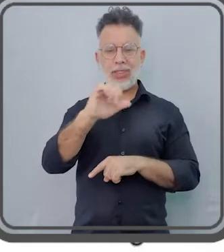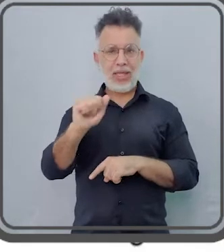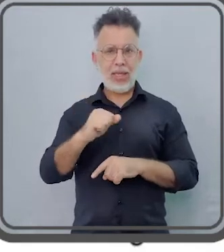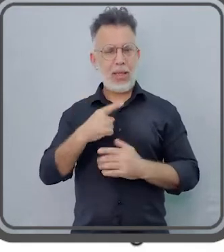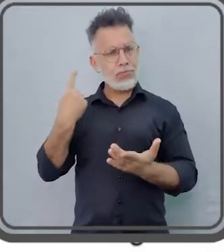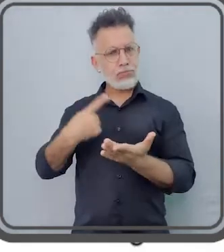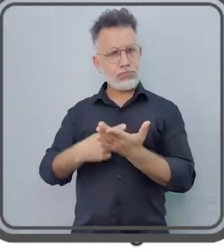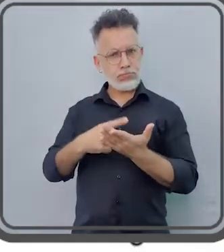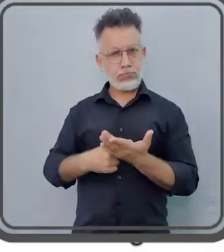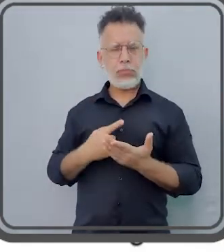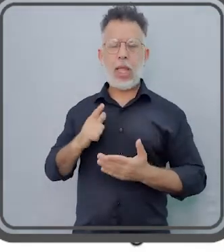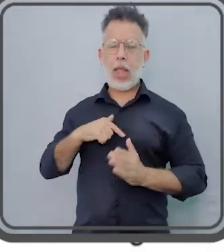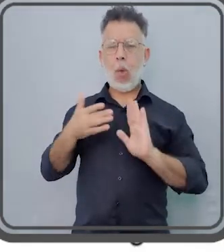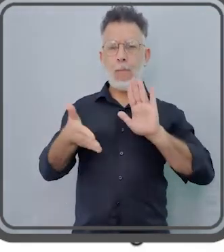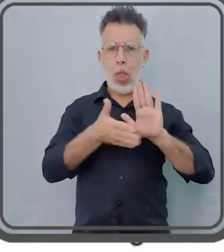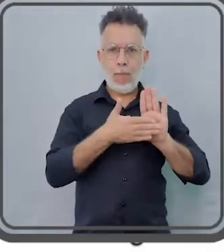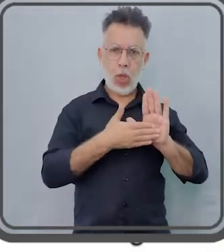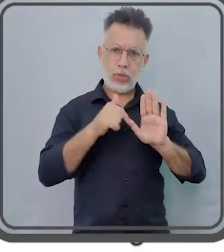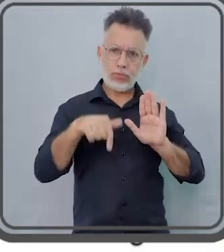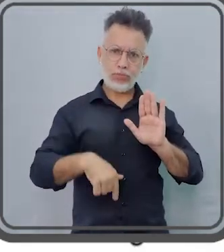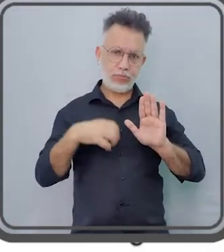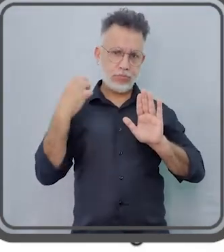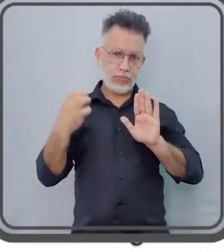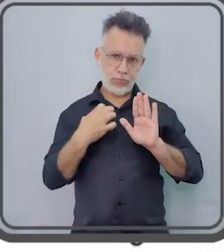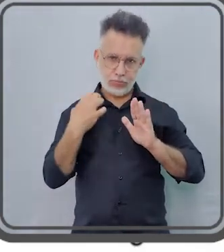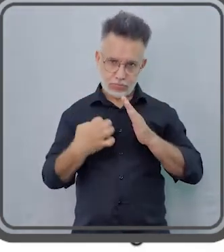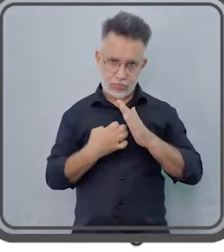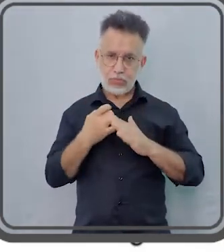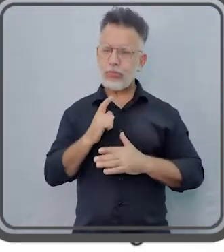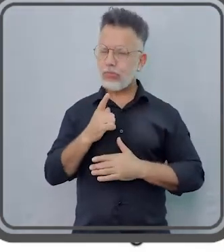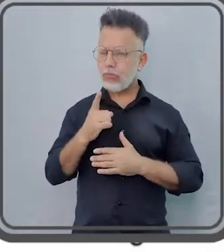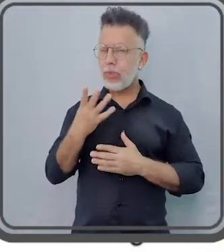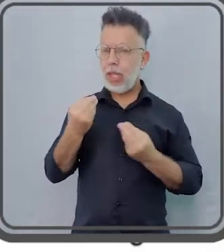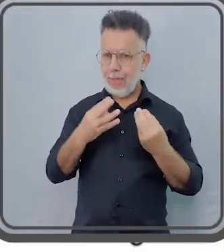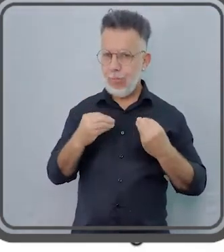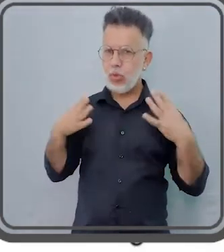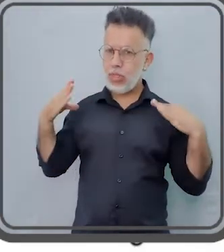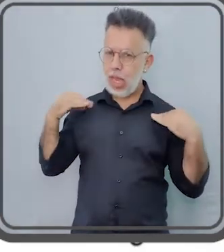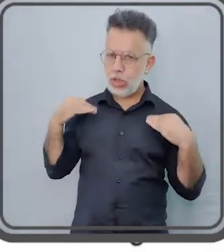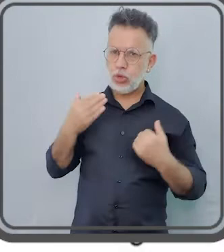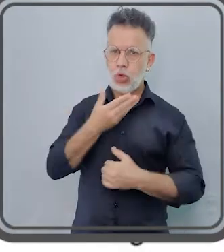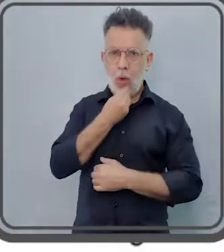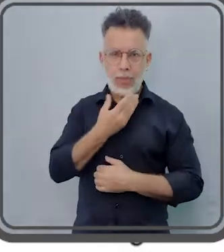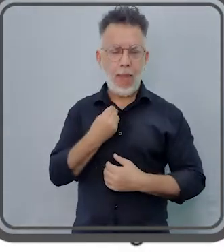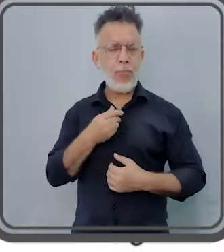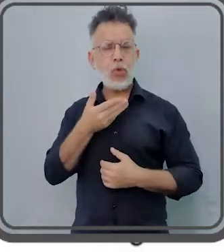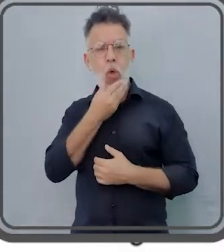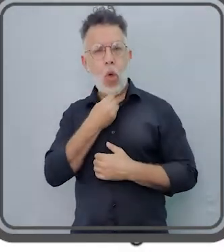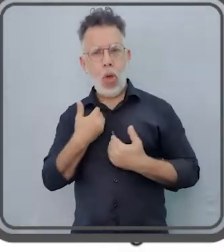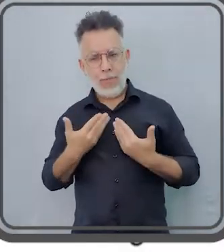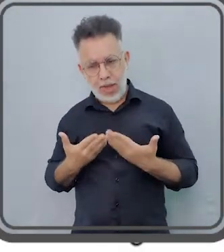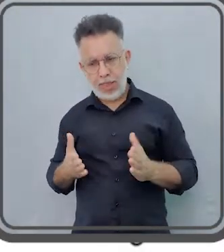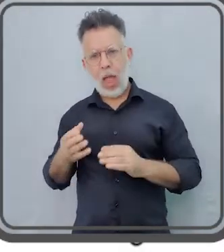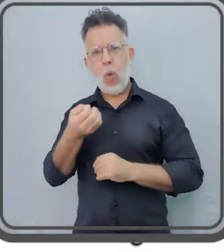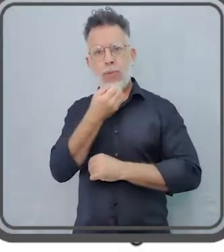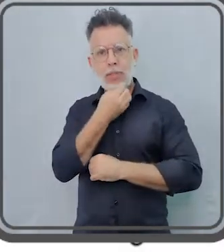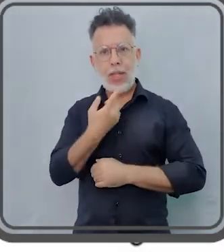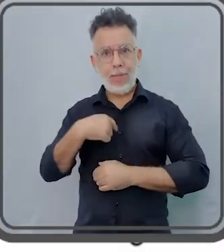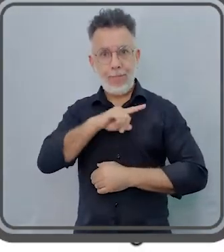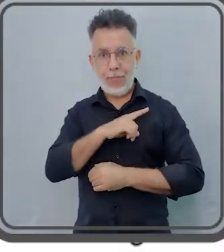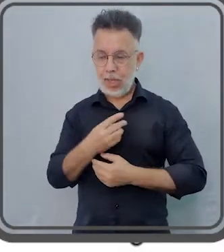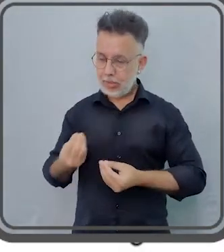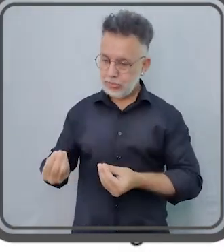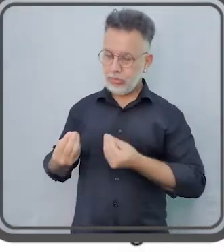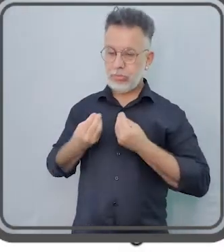da empresa. Obviamente que a gente tem muitos anjos homens e muitos homens que abrem as portas para a gente, mas que cedem esse protagonismo